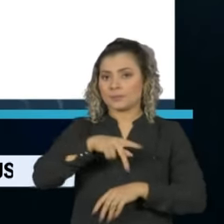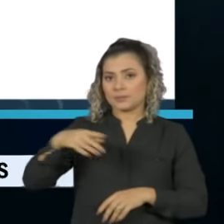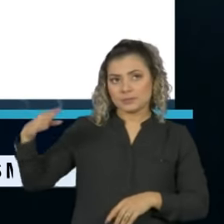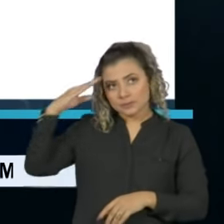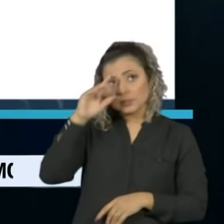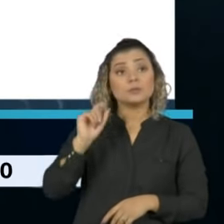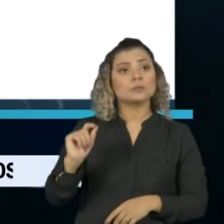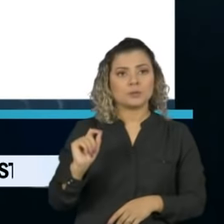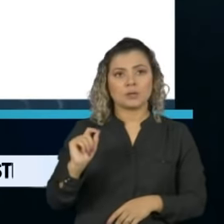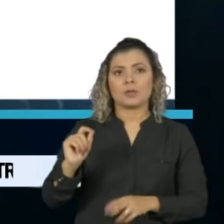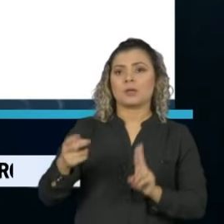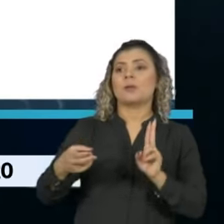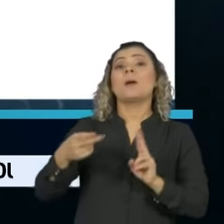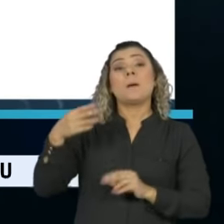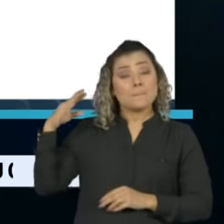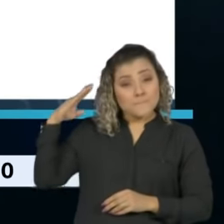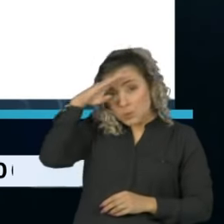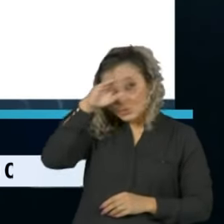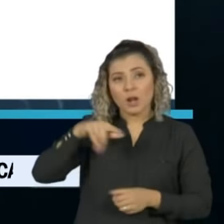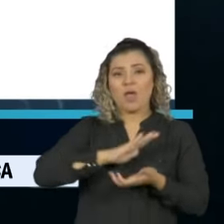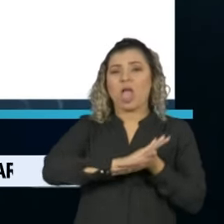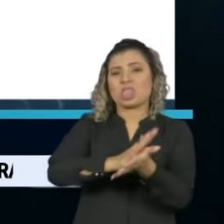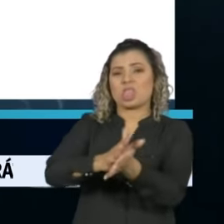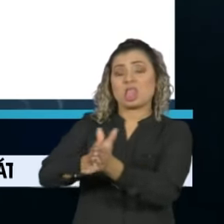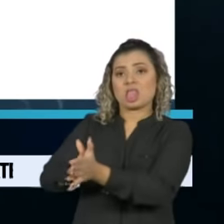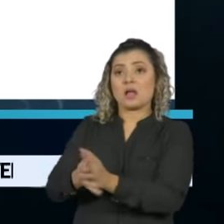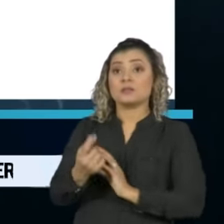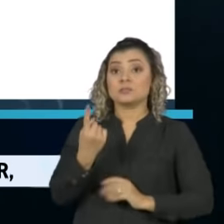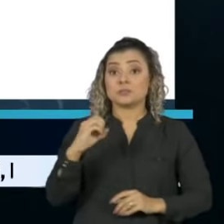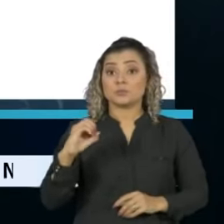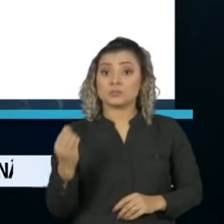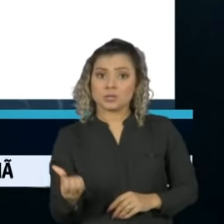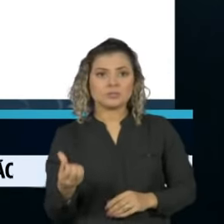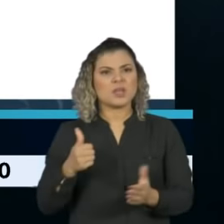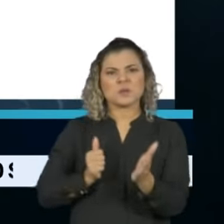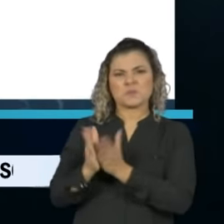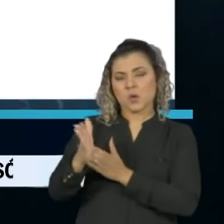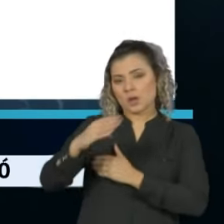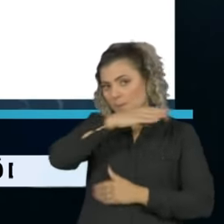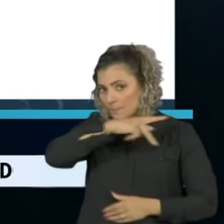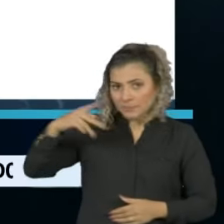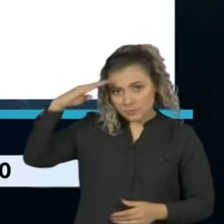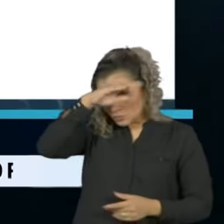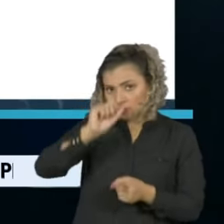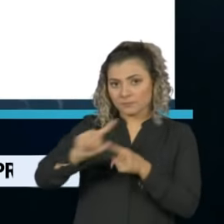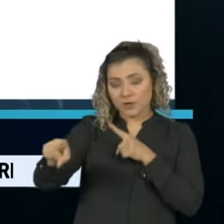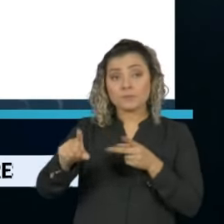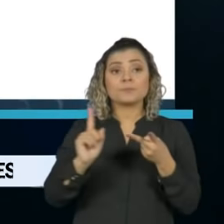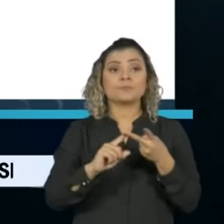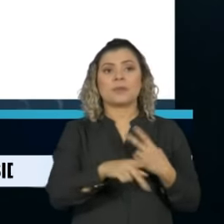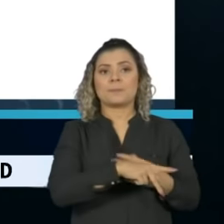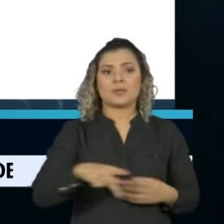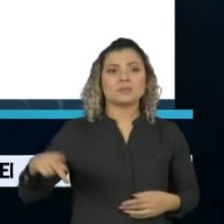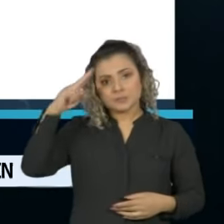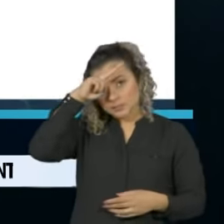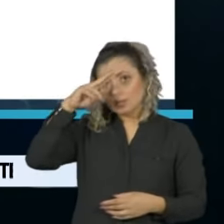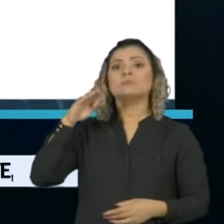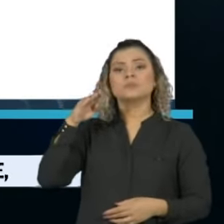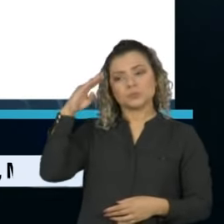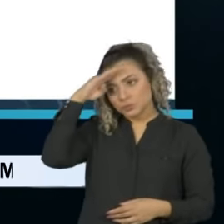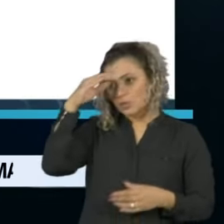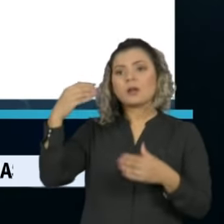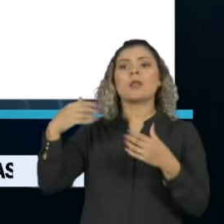foram Bolsonaro genocida 106 vezes, Fora Bolsonaro 95 vezes e Bolsonaro tem razão